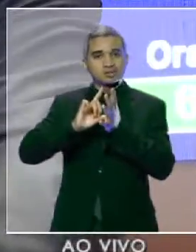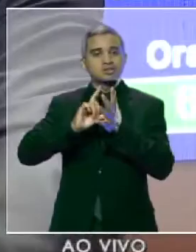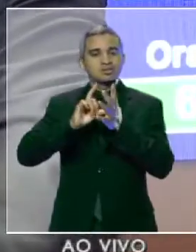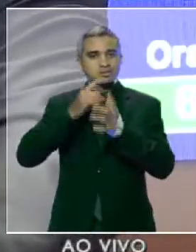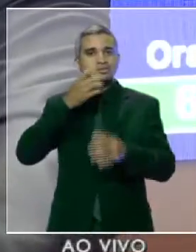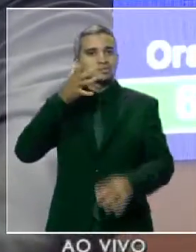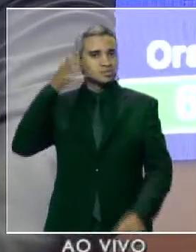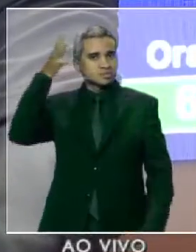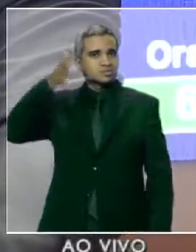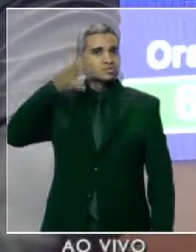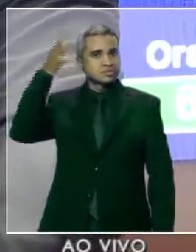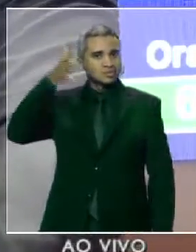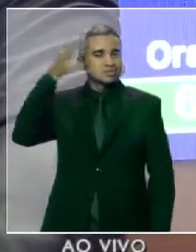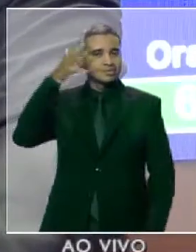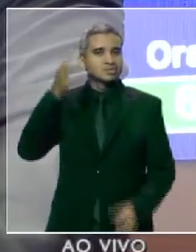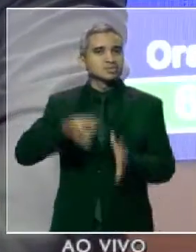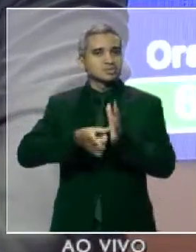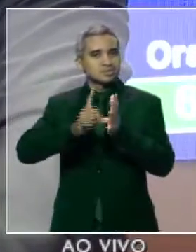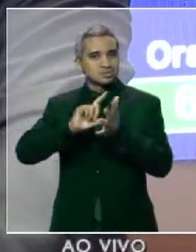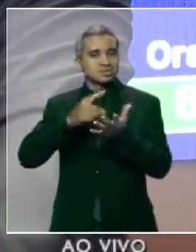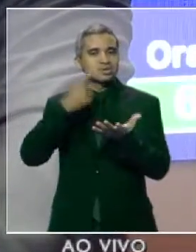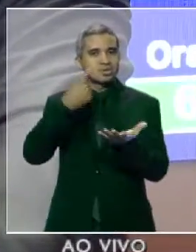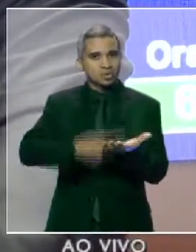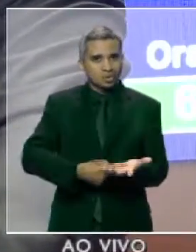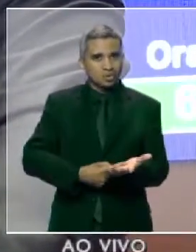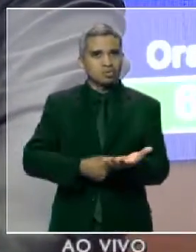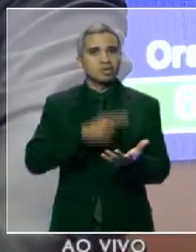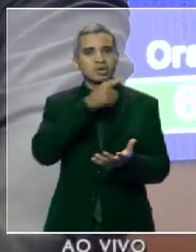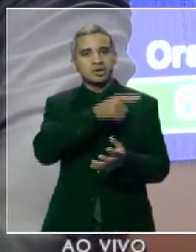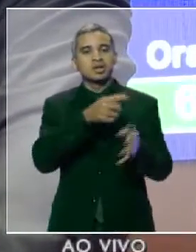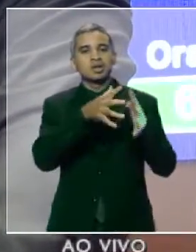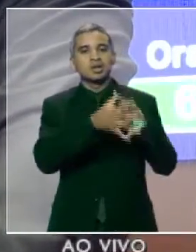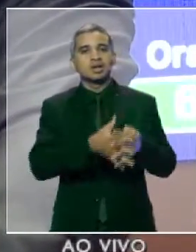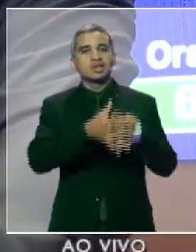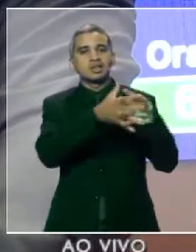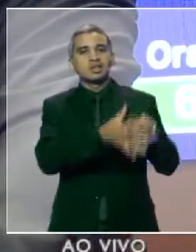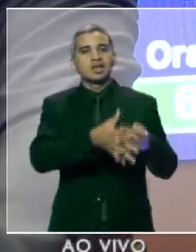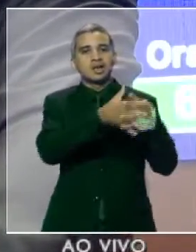combinado com o cerimonial na carreta da mulher.